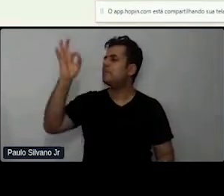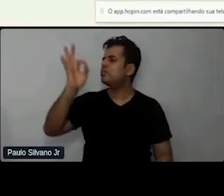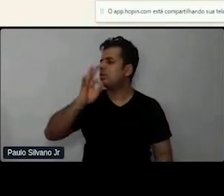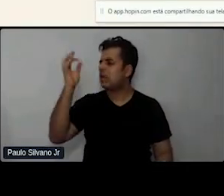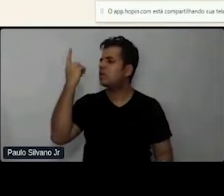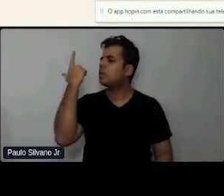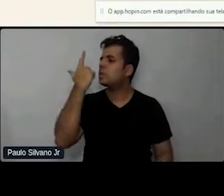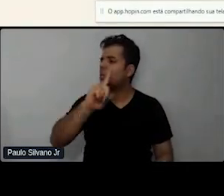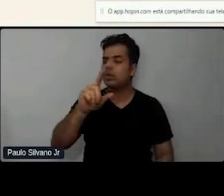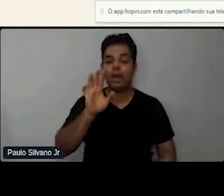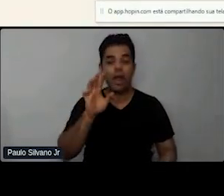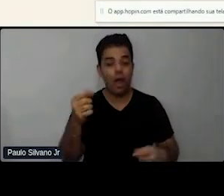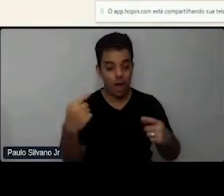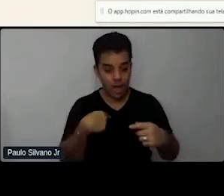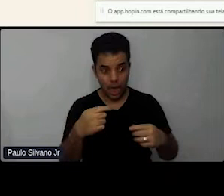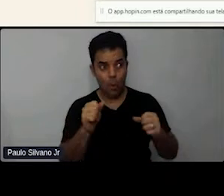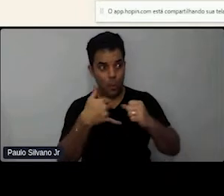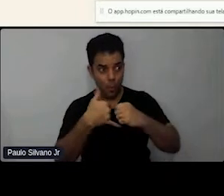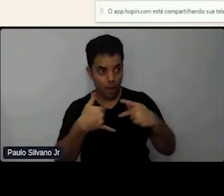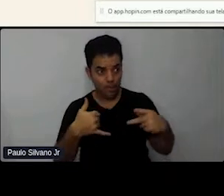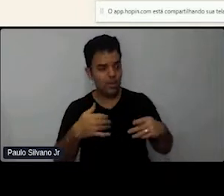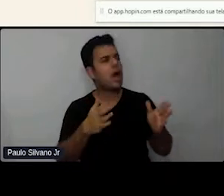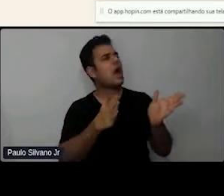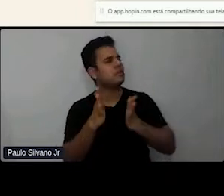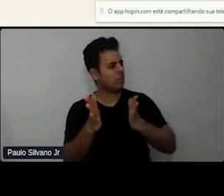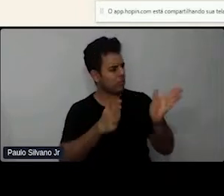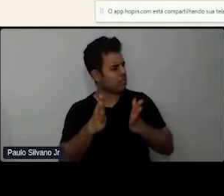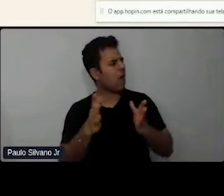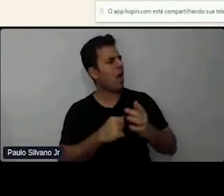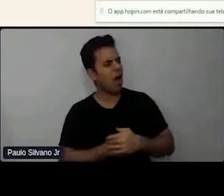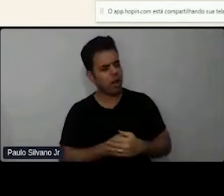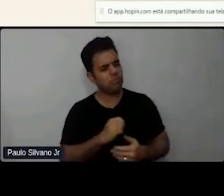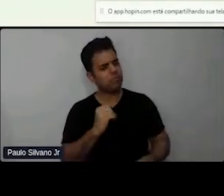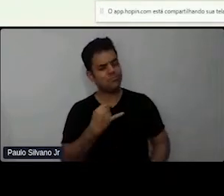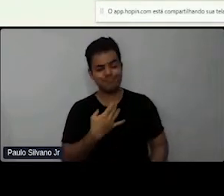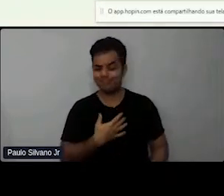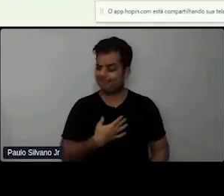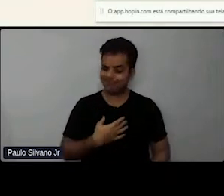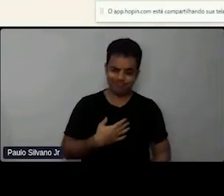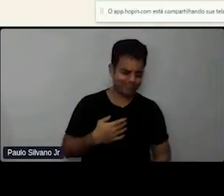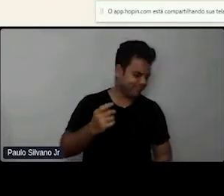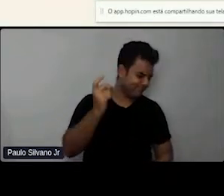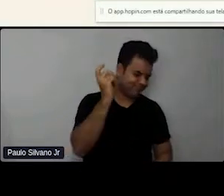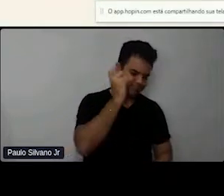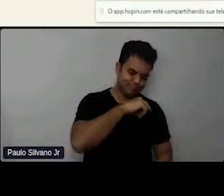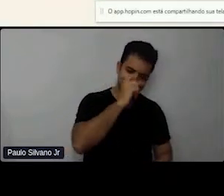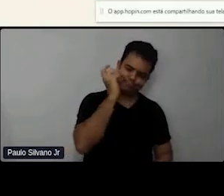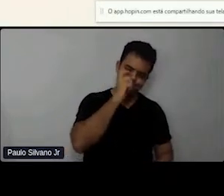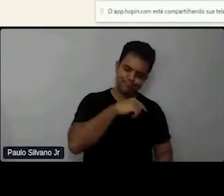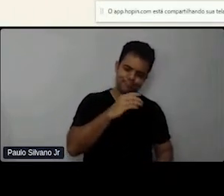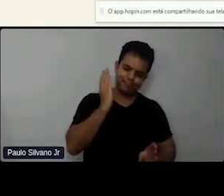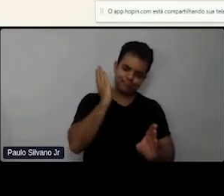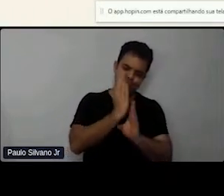Minha aplicação é acessível. Só que nem sempre isso é verdade, né? A gente sabe disso.